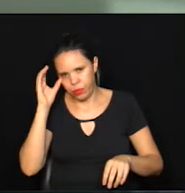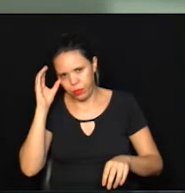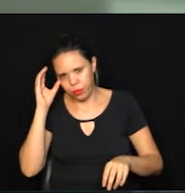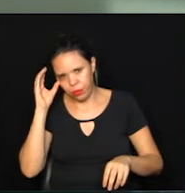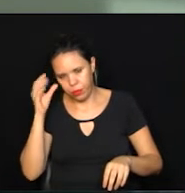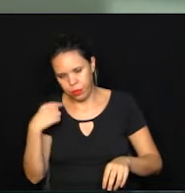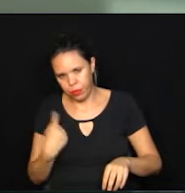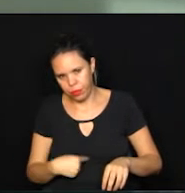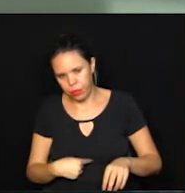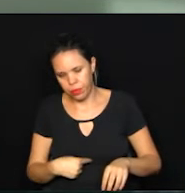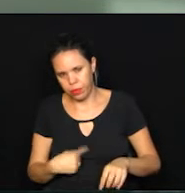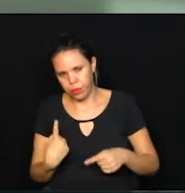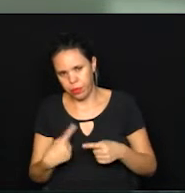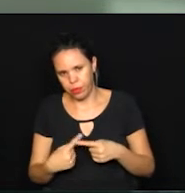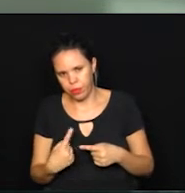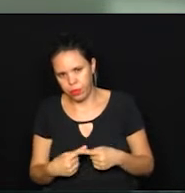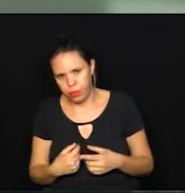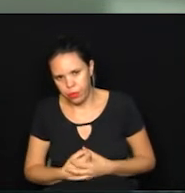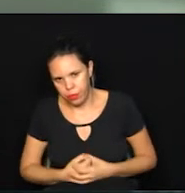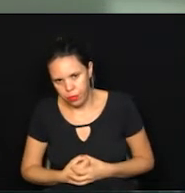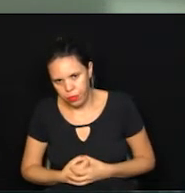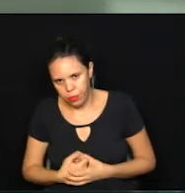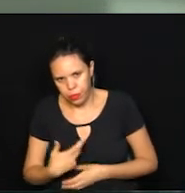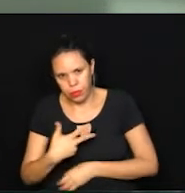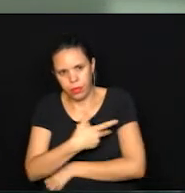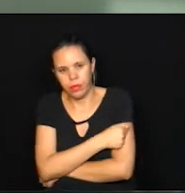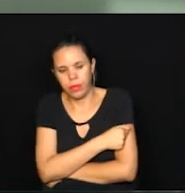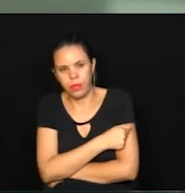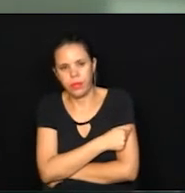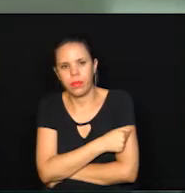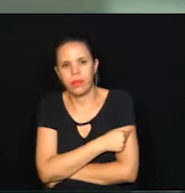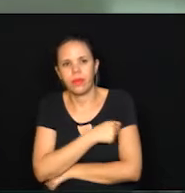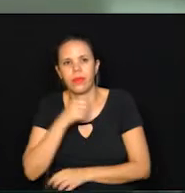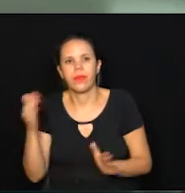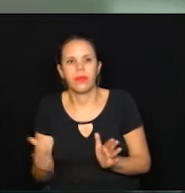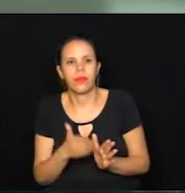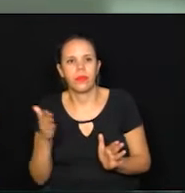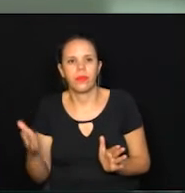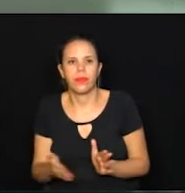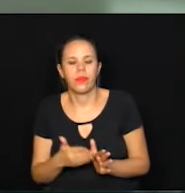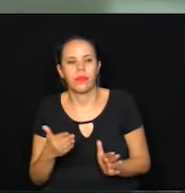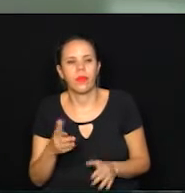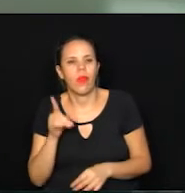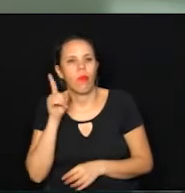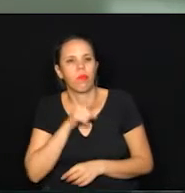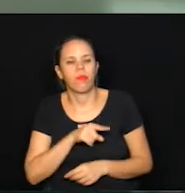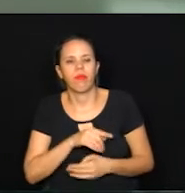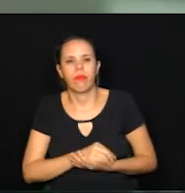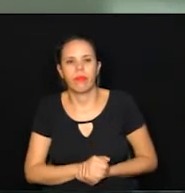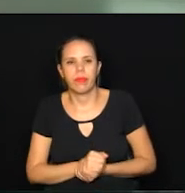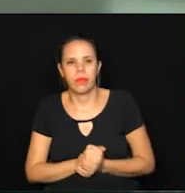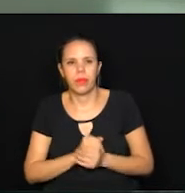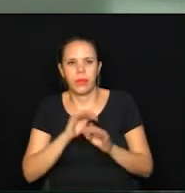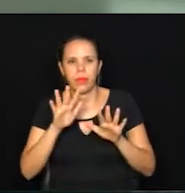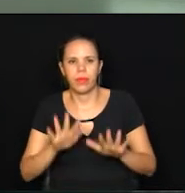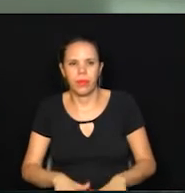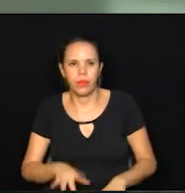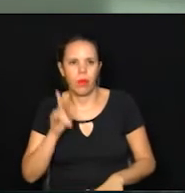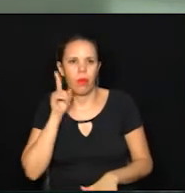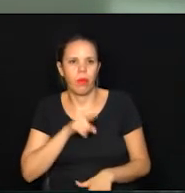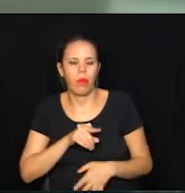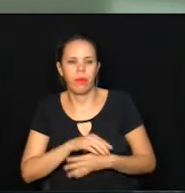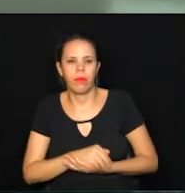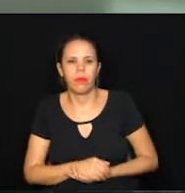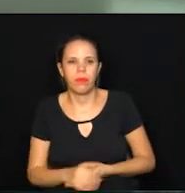Se difere porque as vacinas que são produzidas nos Estados Unidos ficam nos Estados